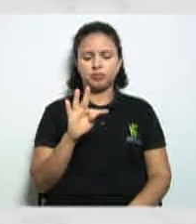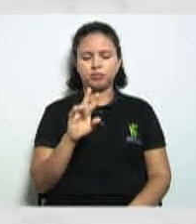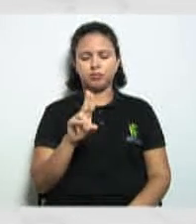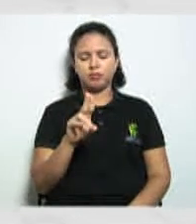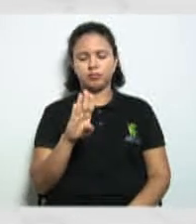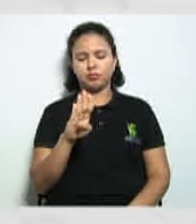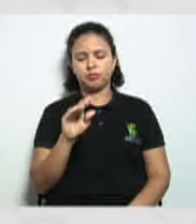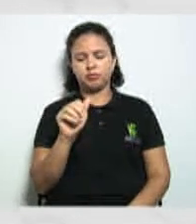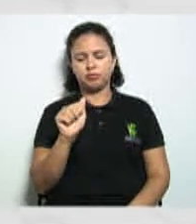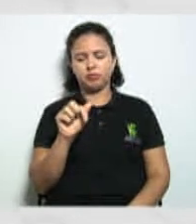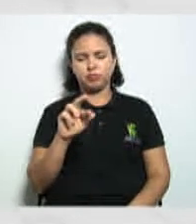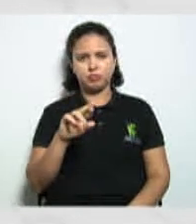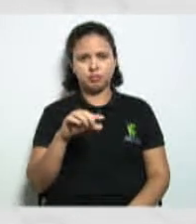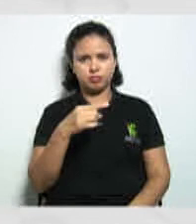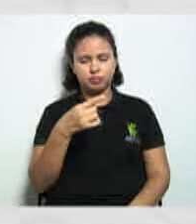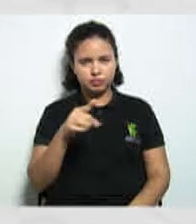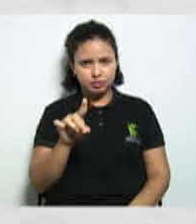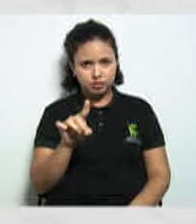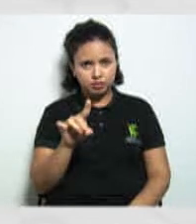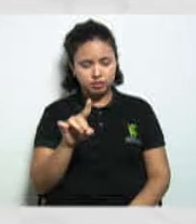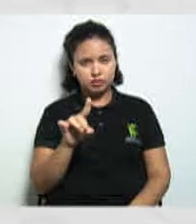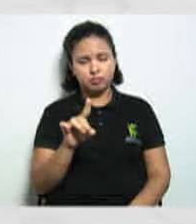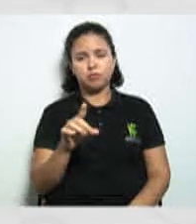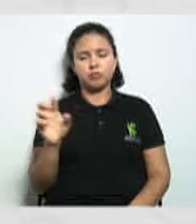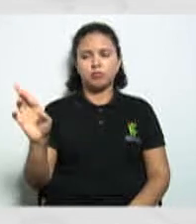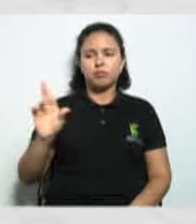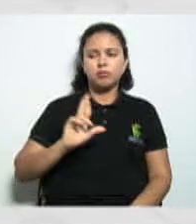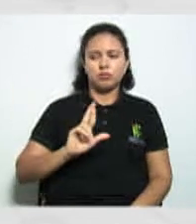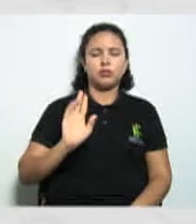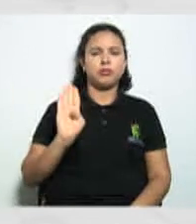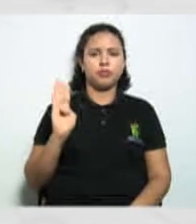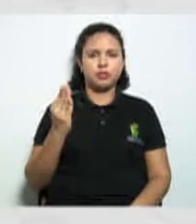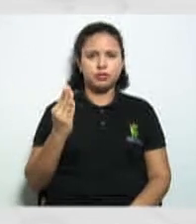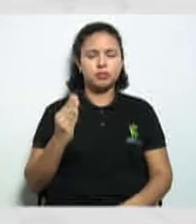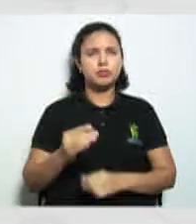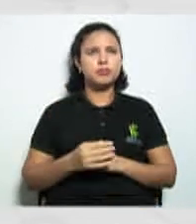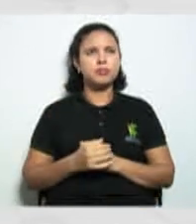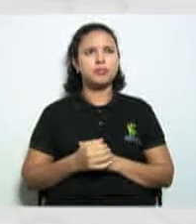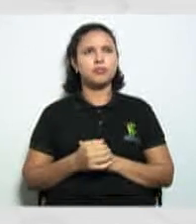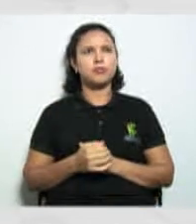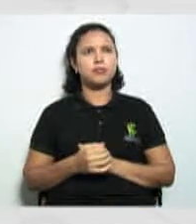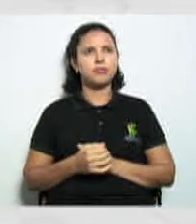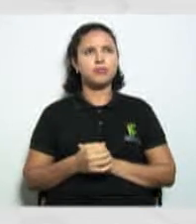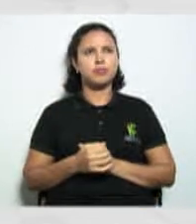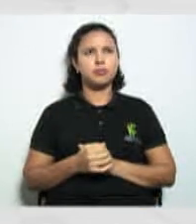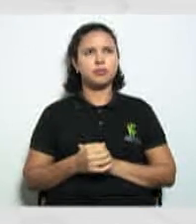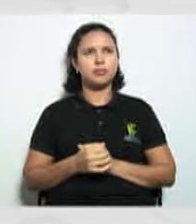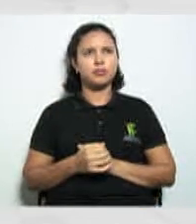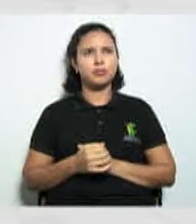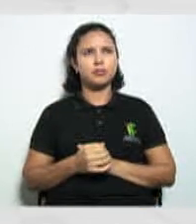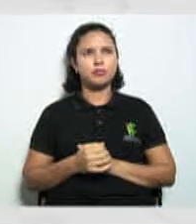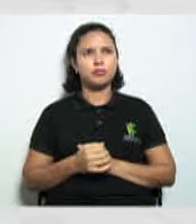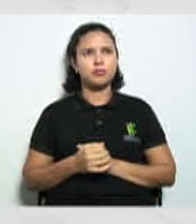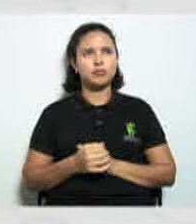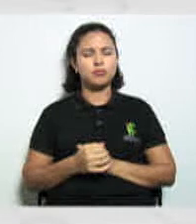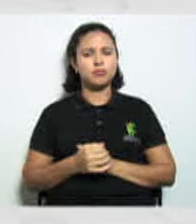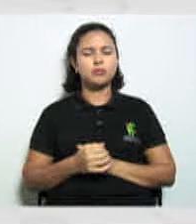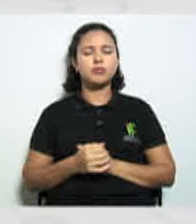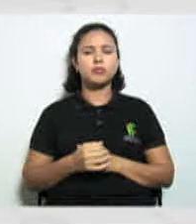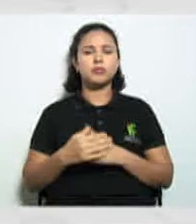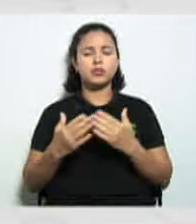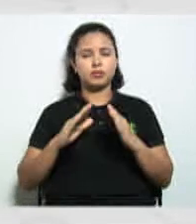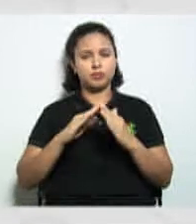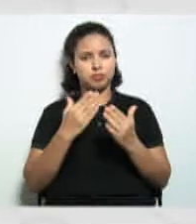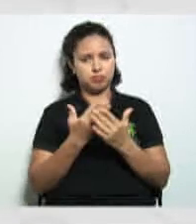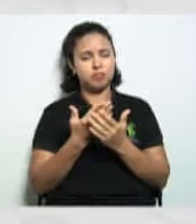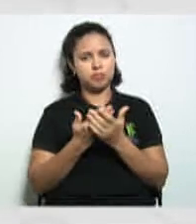Será que ela é falsa? Ela deve ou não deve? A escola Tubarão está certíssima, é falsa, né? Falsa. Essa